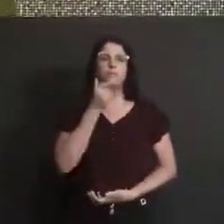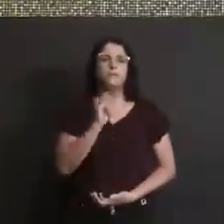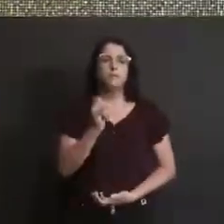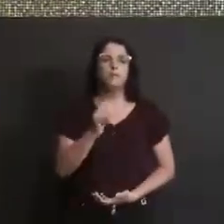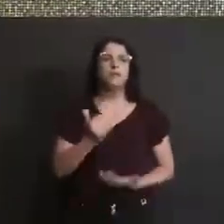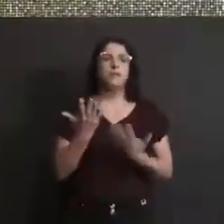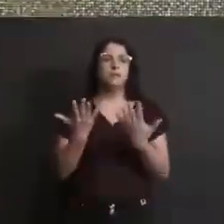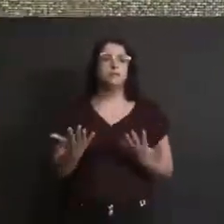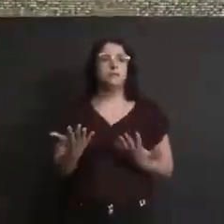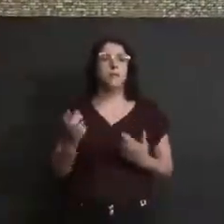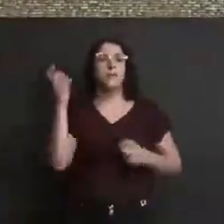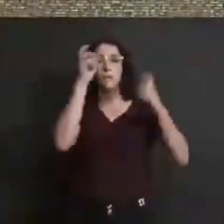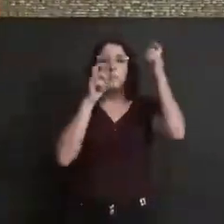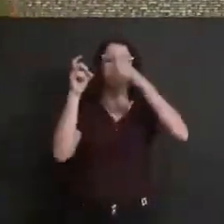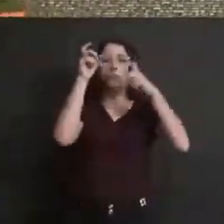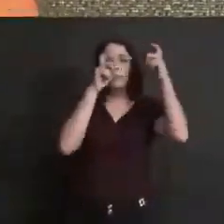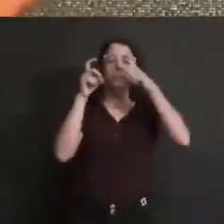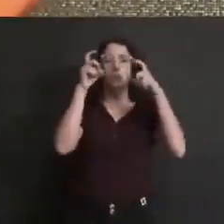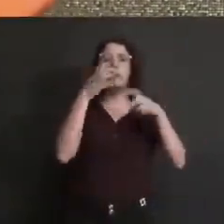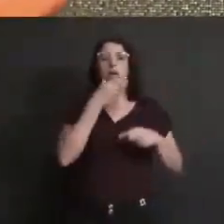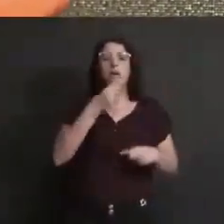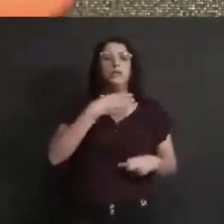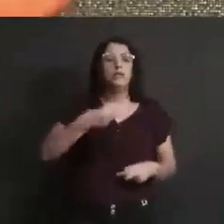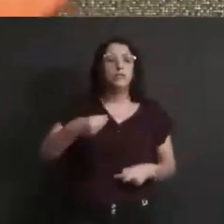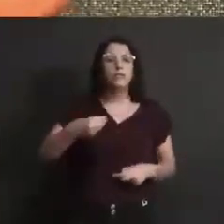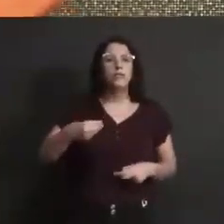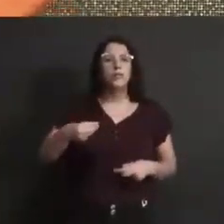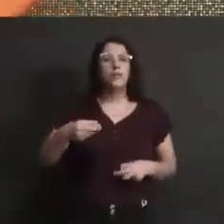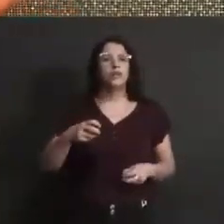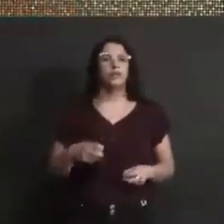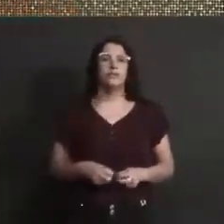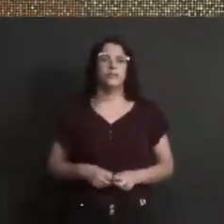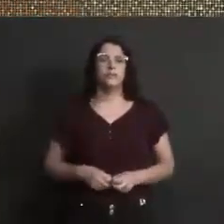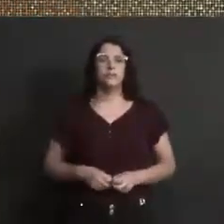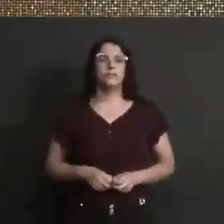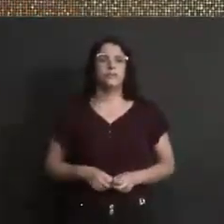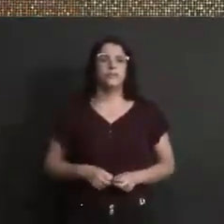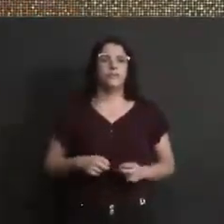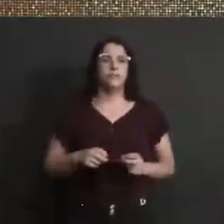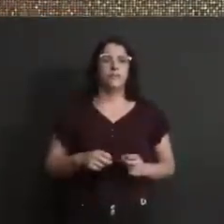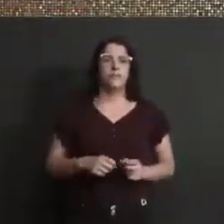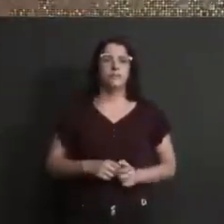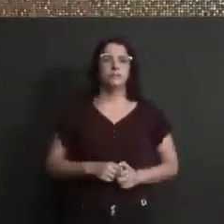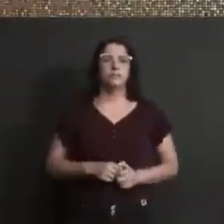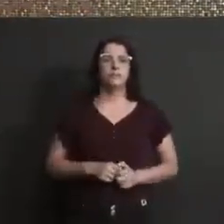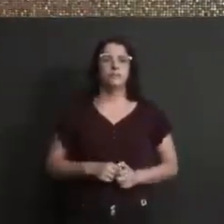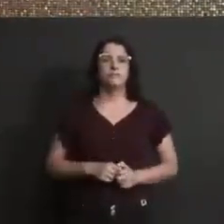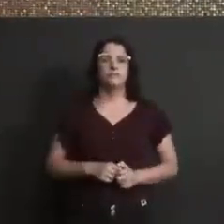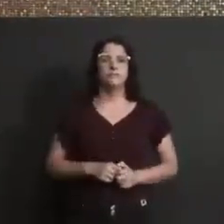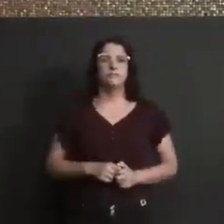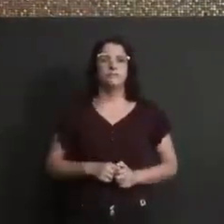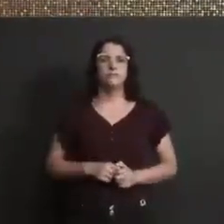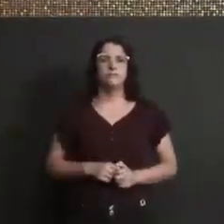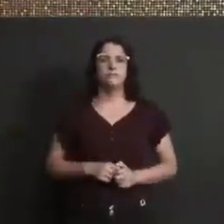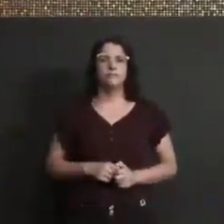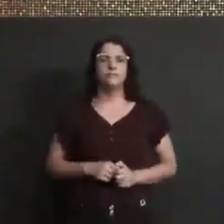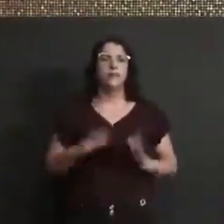filhos, preocupados com os filhos, tem que namorar, tem que abraçar, tem que beijar? Não, não tem.